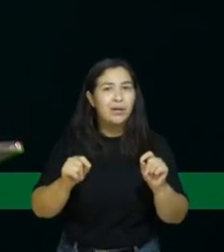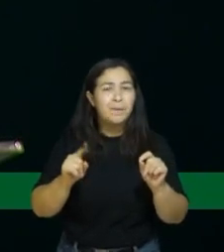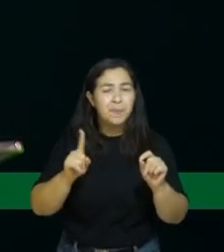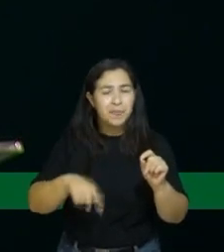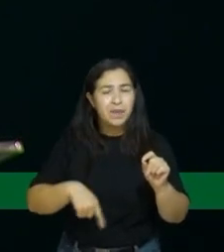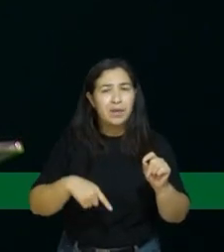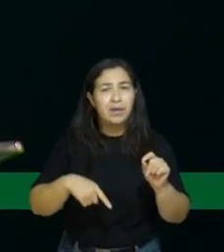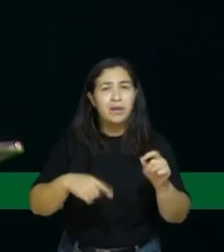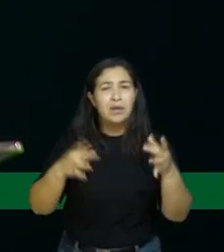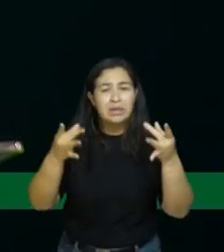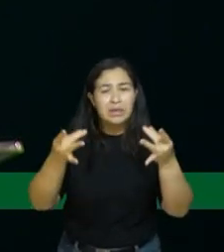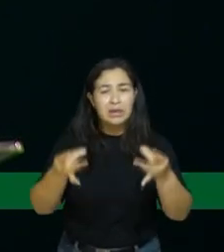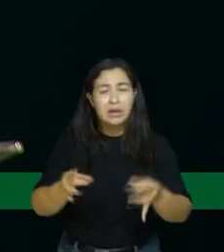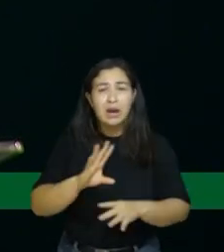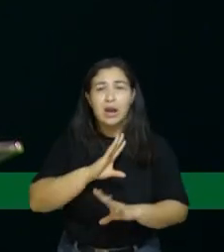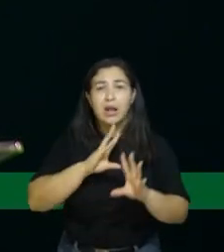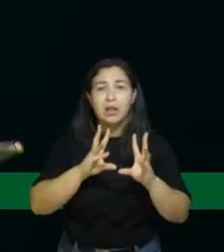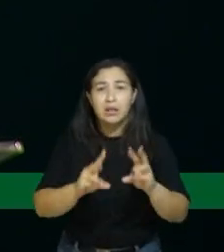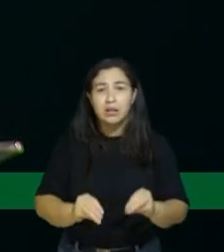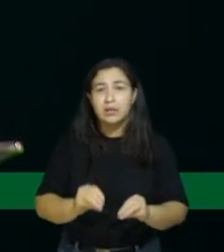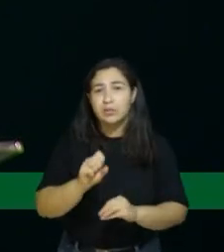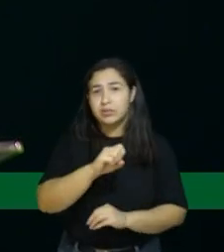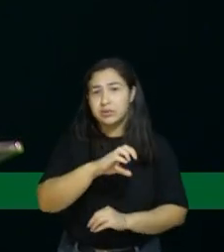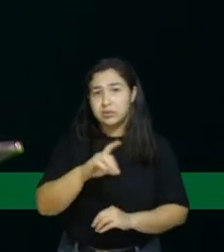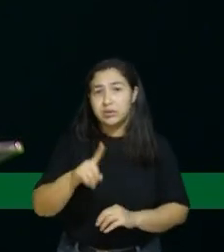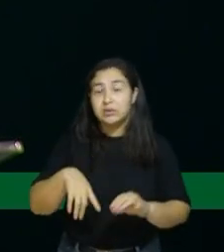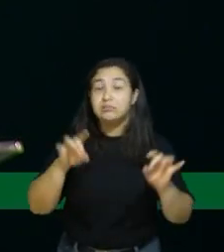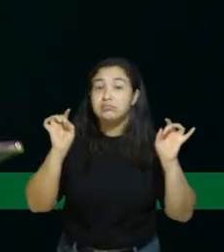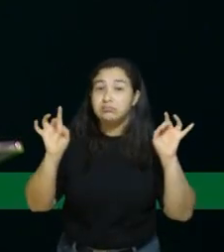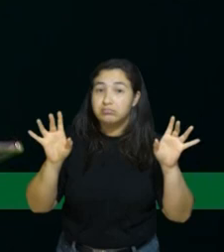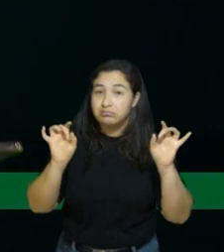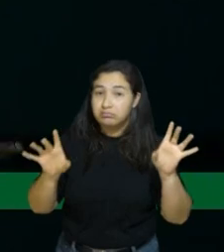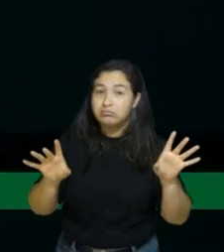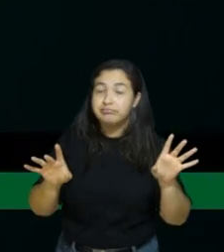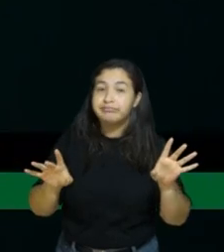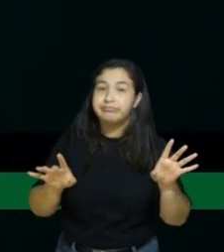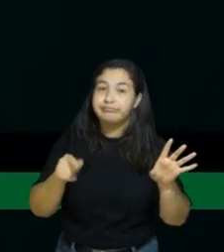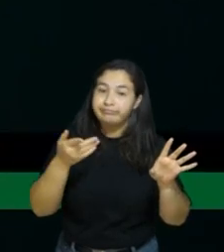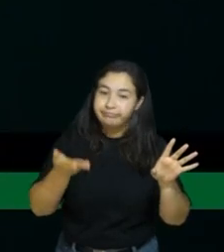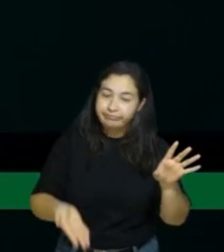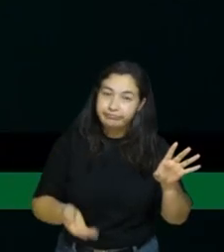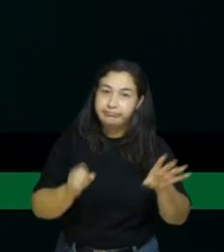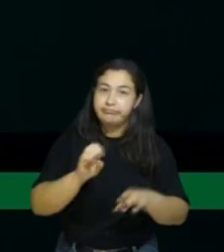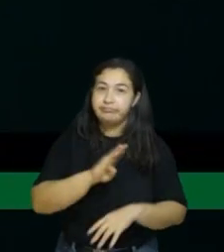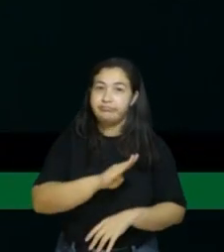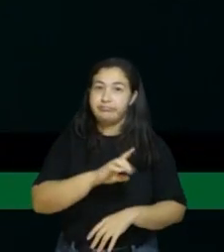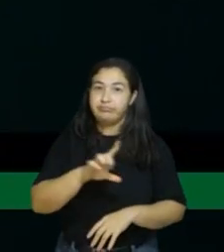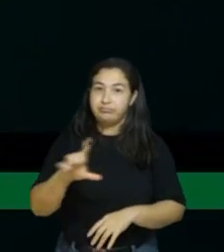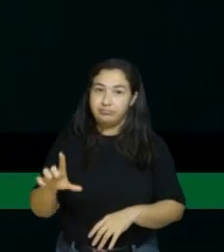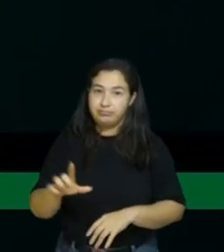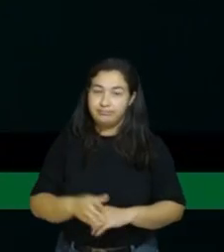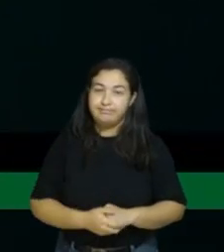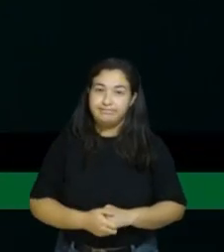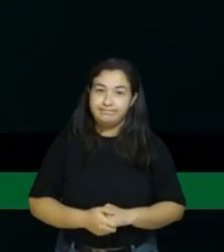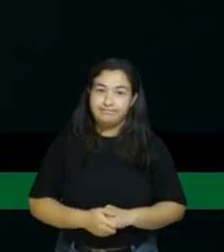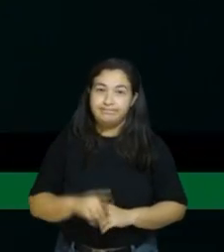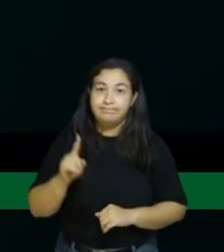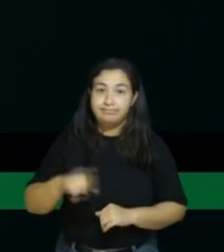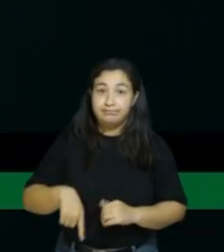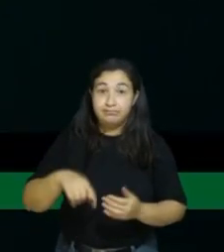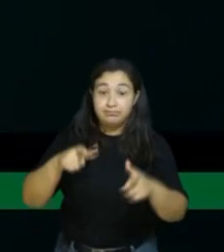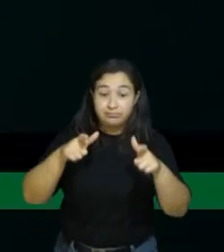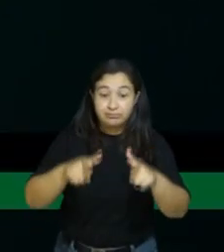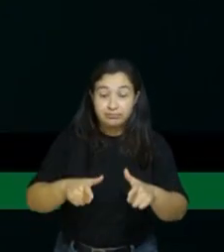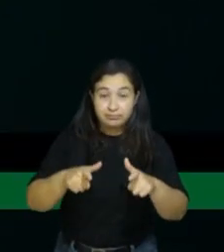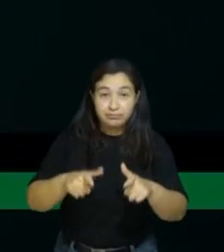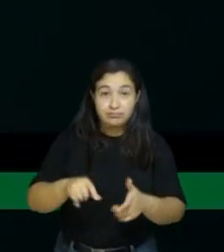Santa Catarina uma característica muito especial aqui de Blumenau que é um um polo de saúde